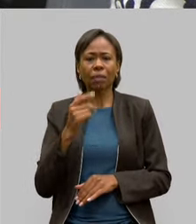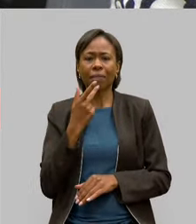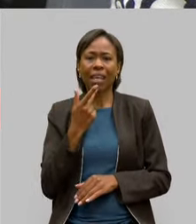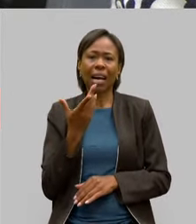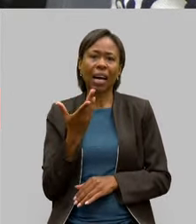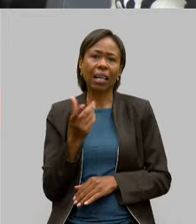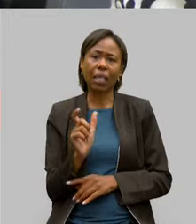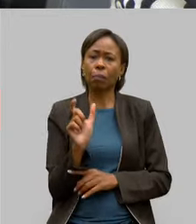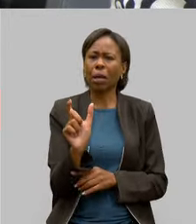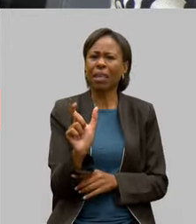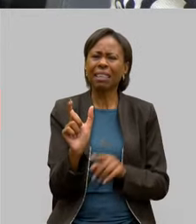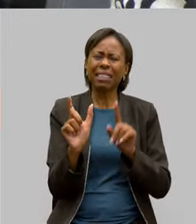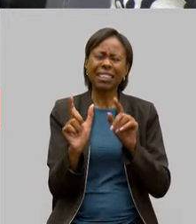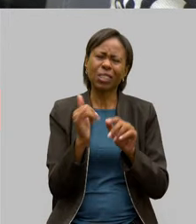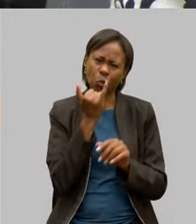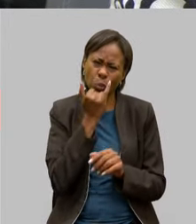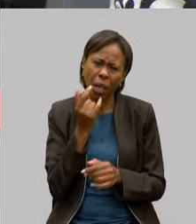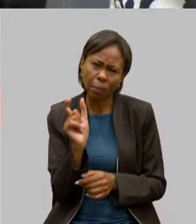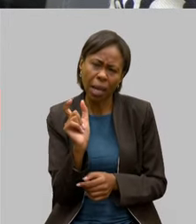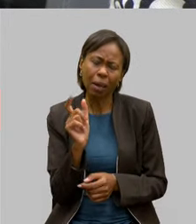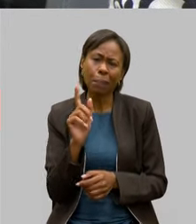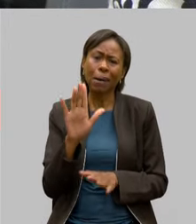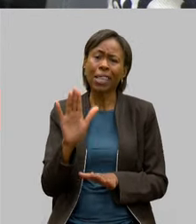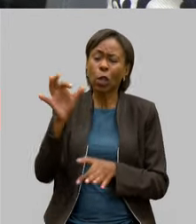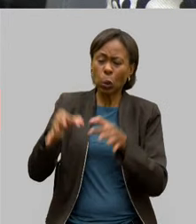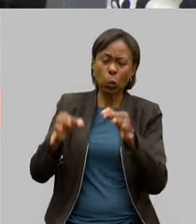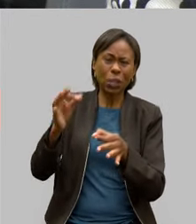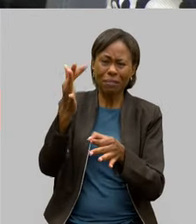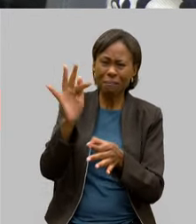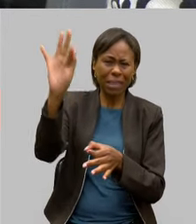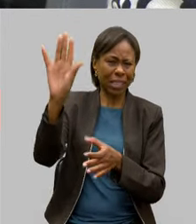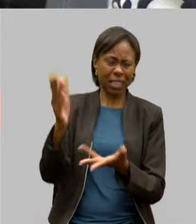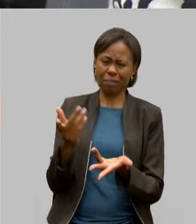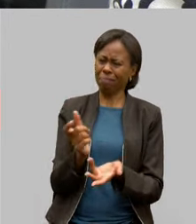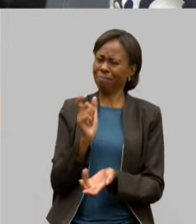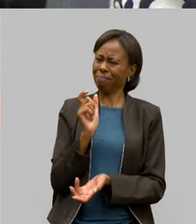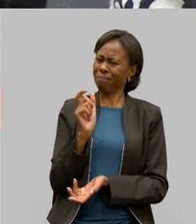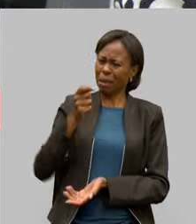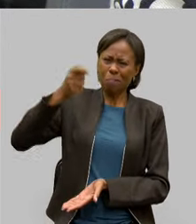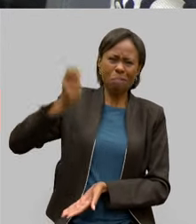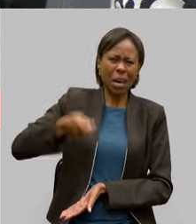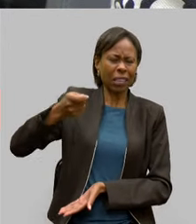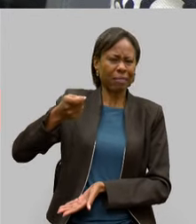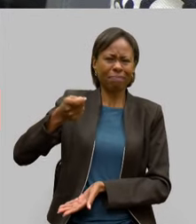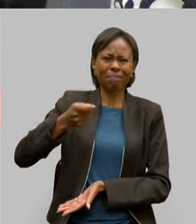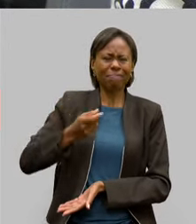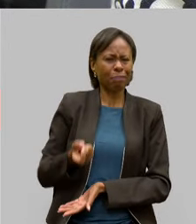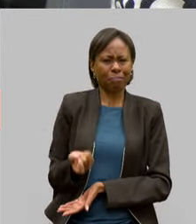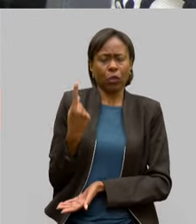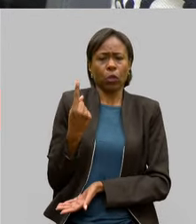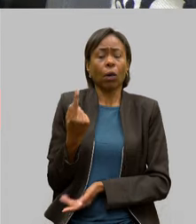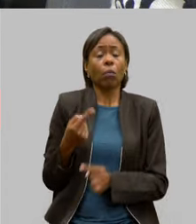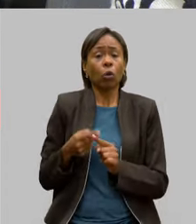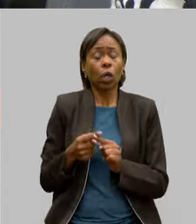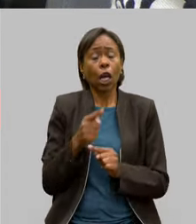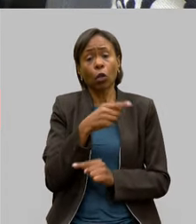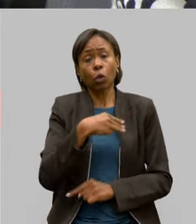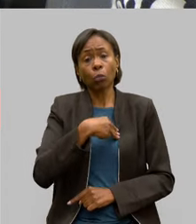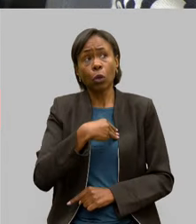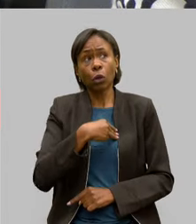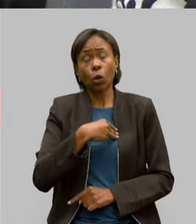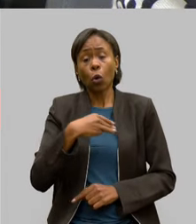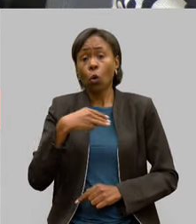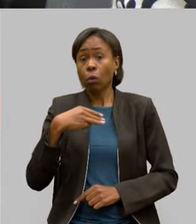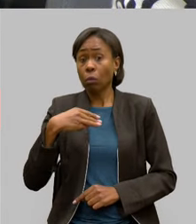uma decisão esdrúxula do juiz federal em que eu tive que articular toda a rede de proteção para que através do Ministério Público Federal a gente